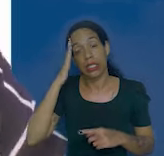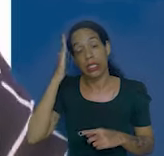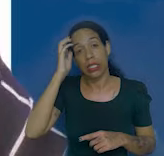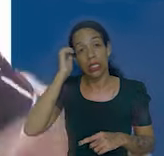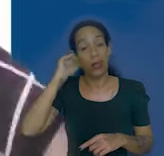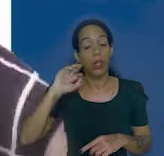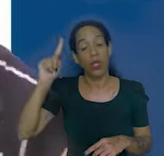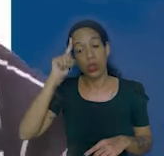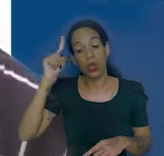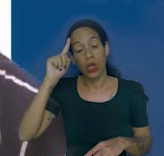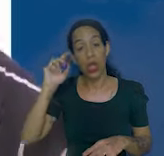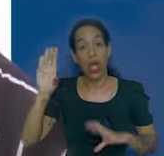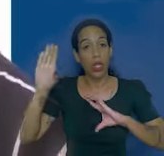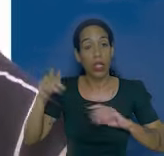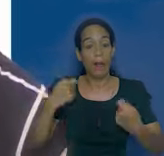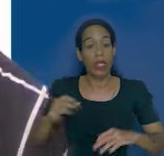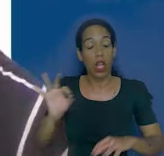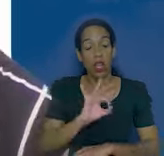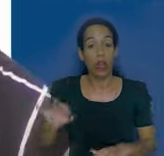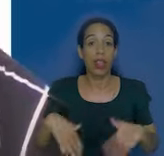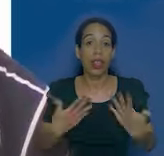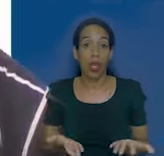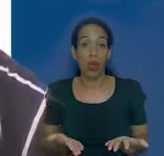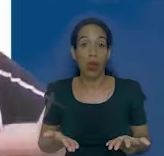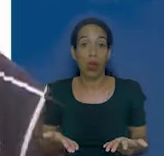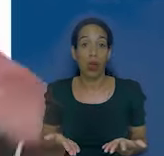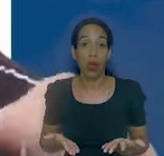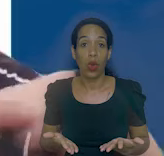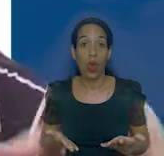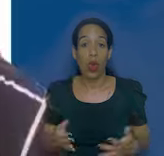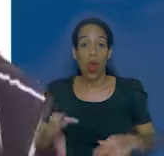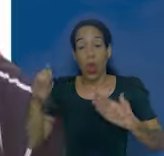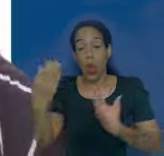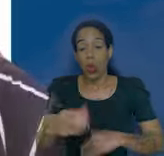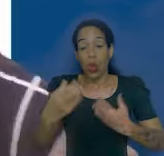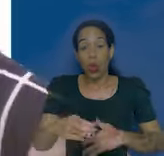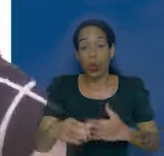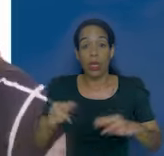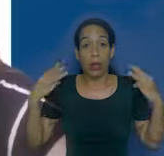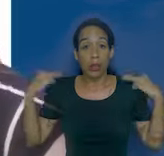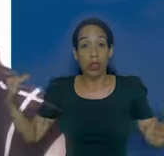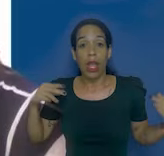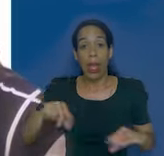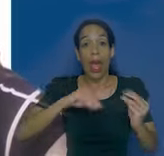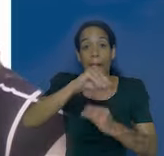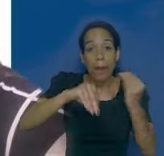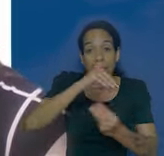saber o nosso dia a dia, o candidato tem que estar atualizado. Então, eu acho que o concurso da magistratura vai ser uma mistura de tudo um pouco.